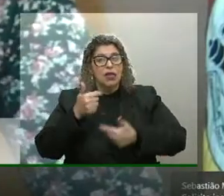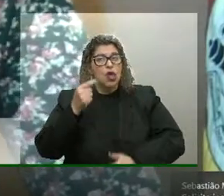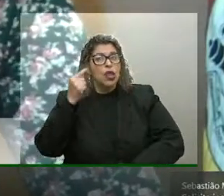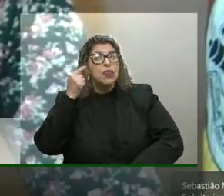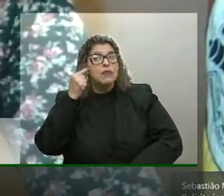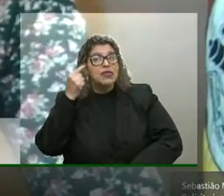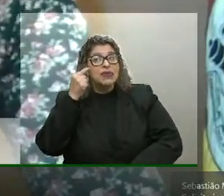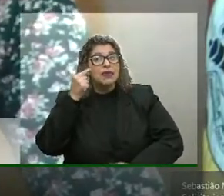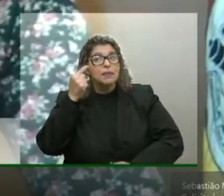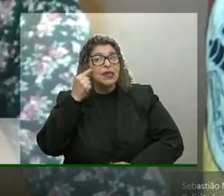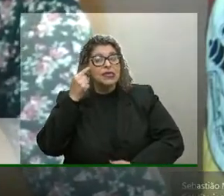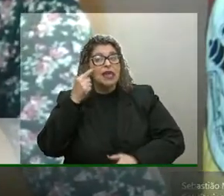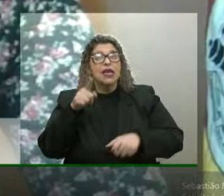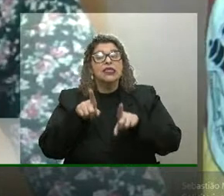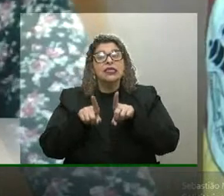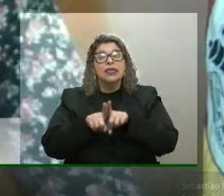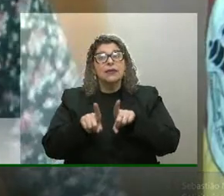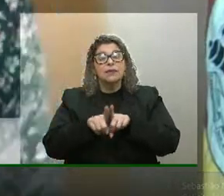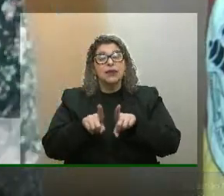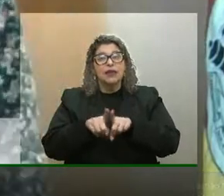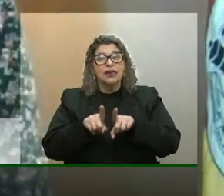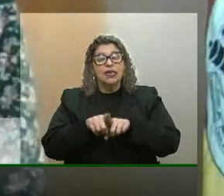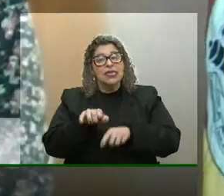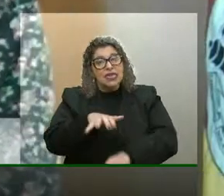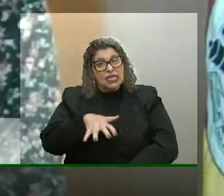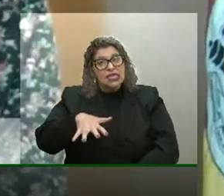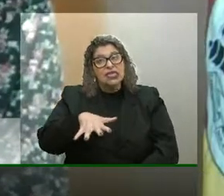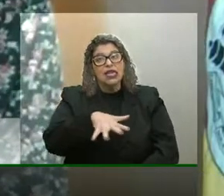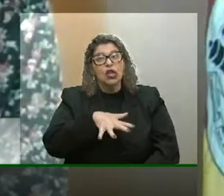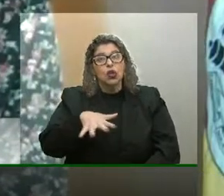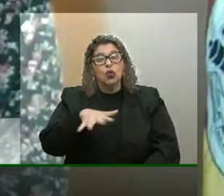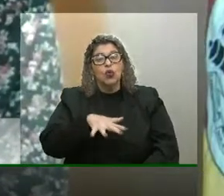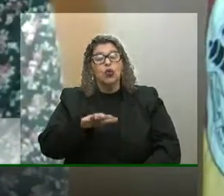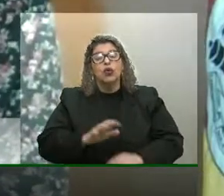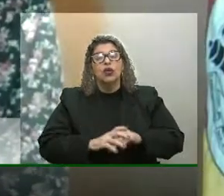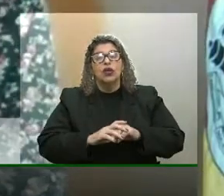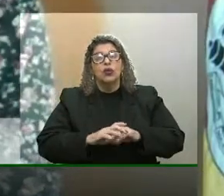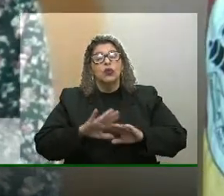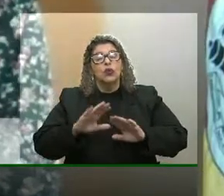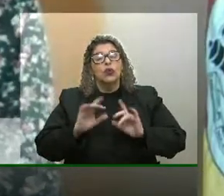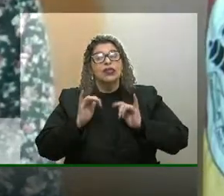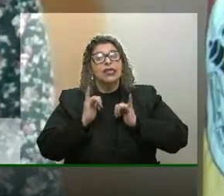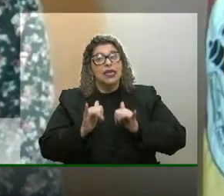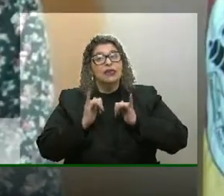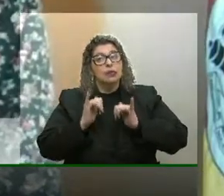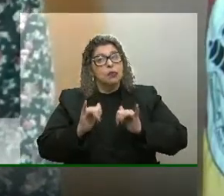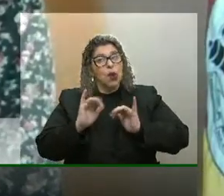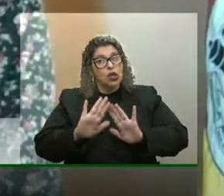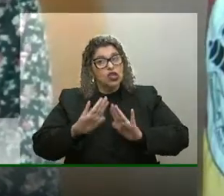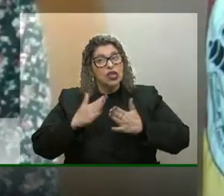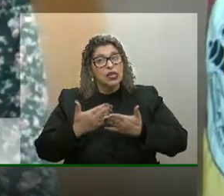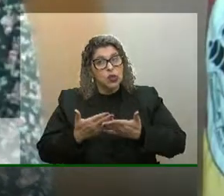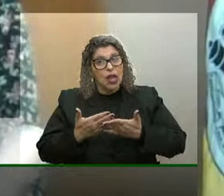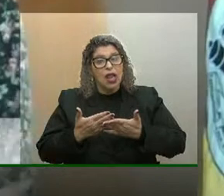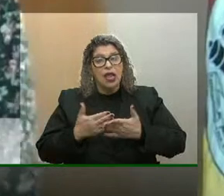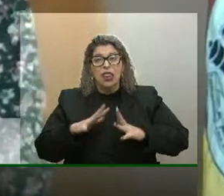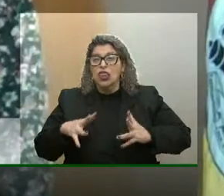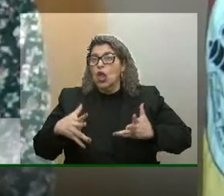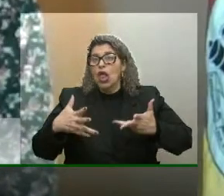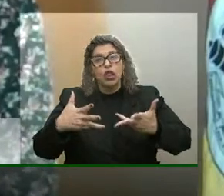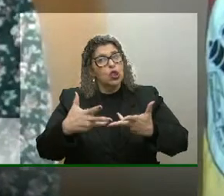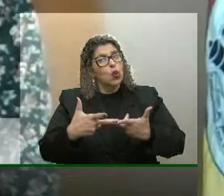pensar também nesse setor do transporte escolar. É importante frisar que não serão